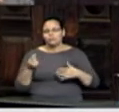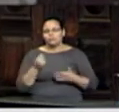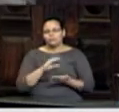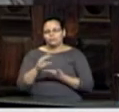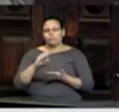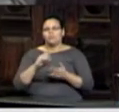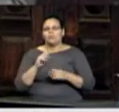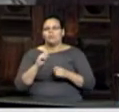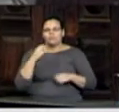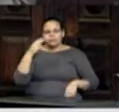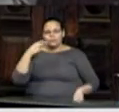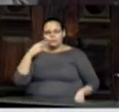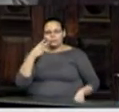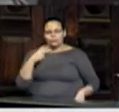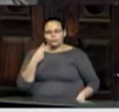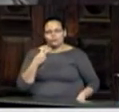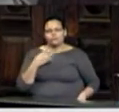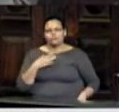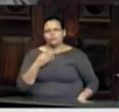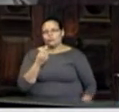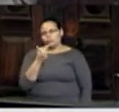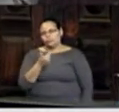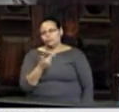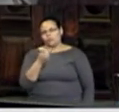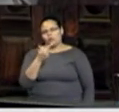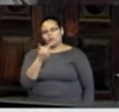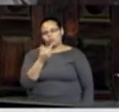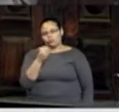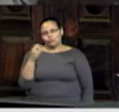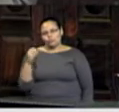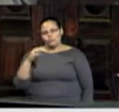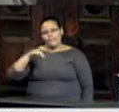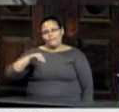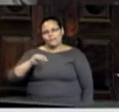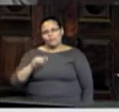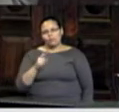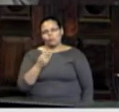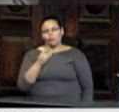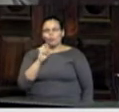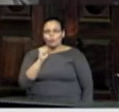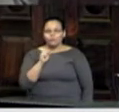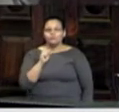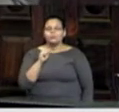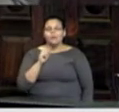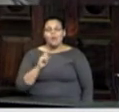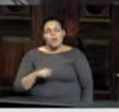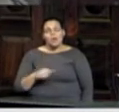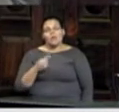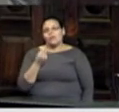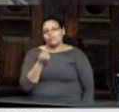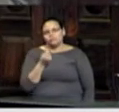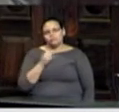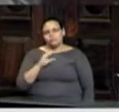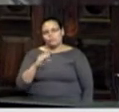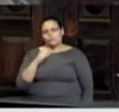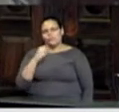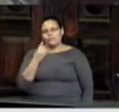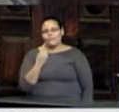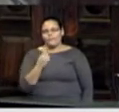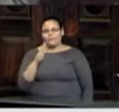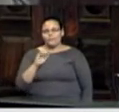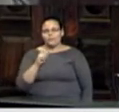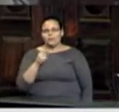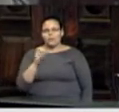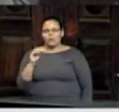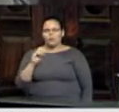de empréstimo que eles tomaram, se paga 200 milhões de reais. Para um orçamento de 1 bilhão e 600, vai sobrar algo em torno de